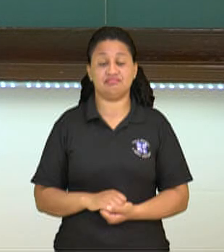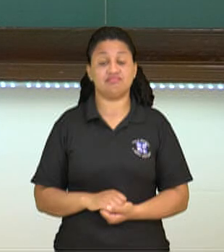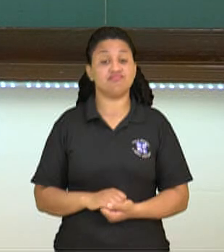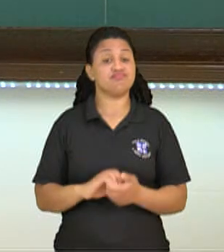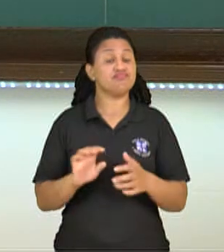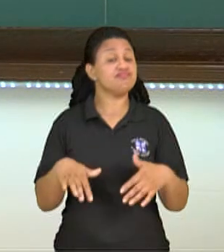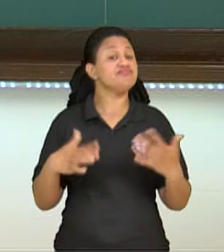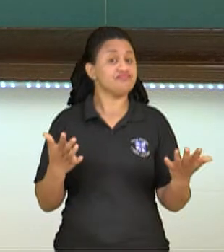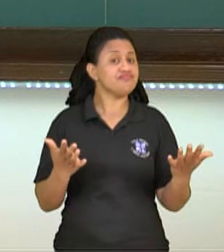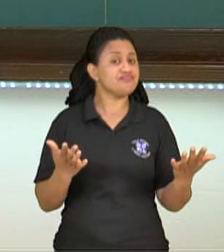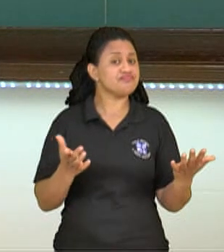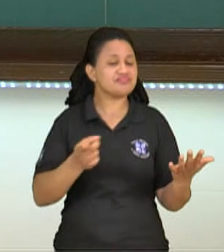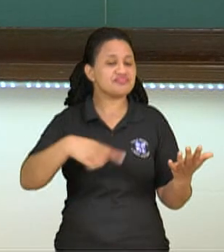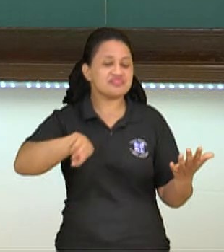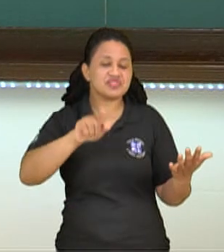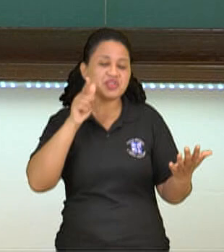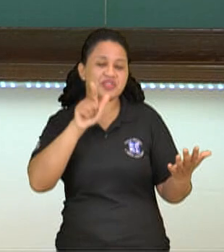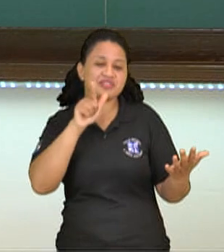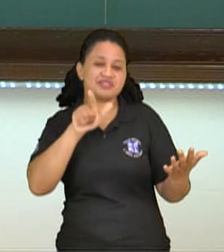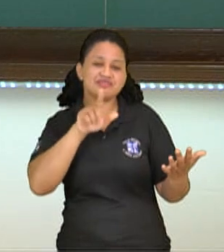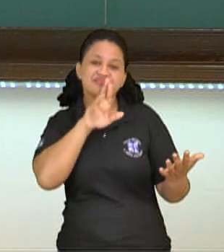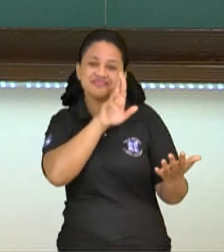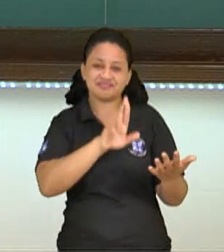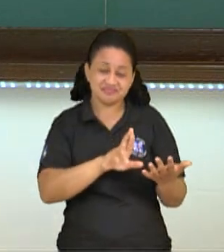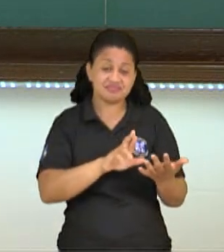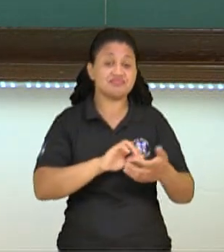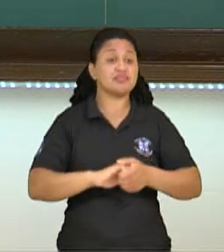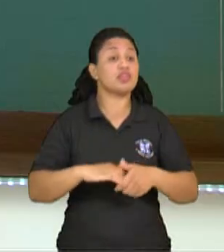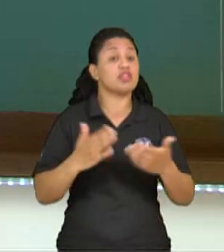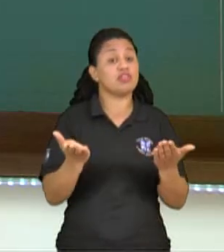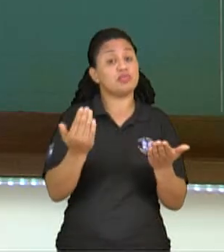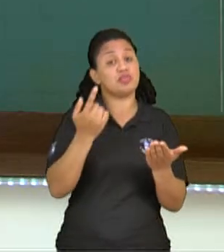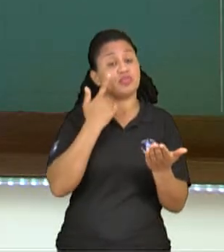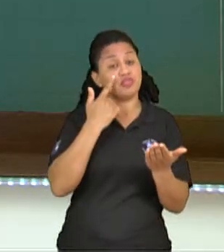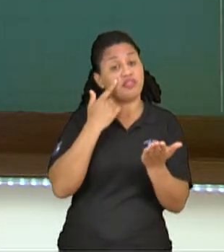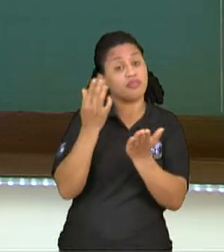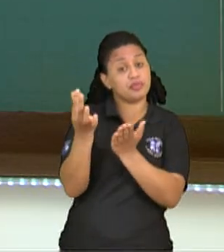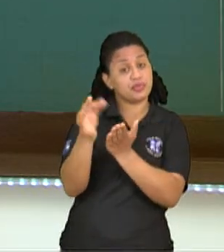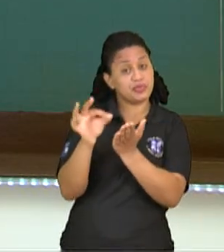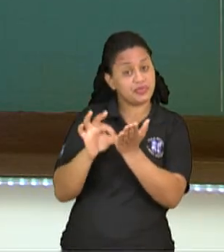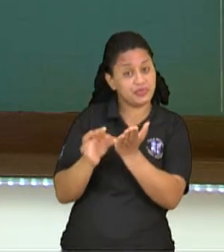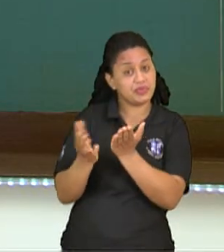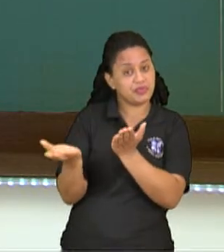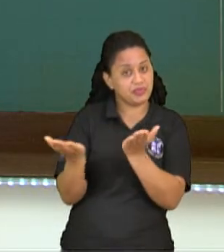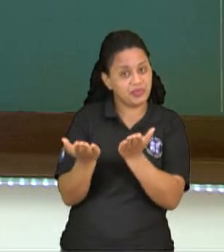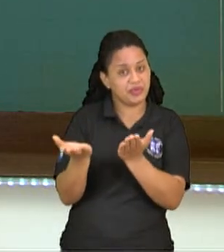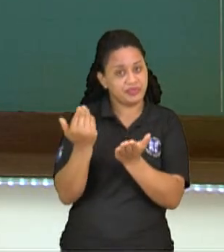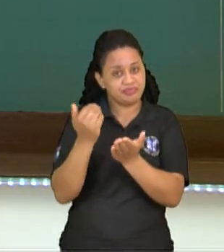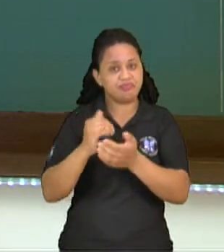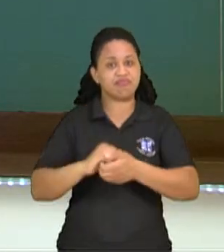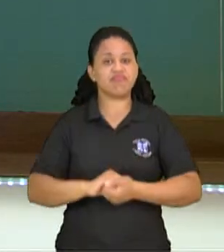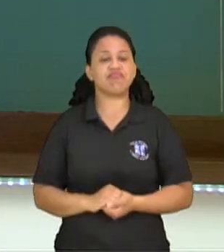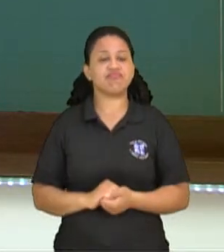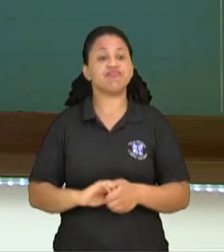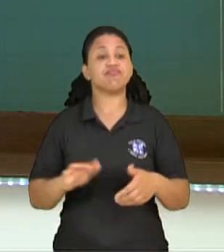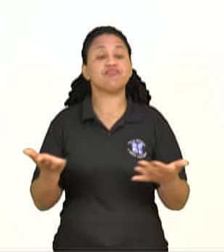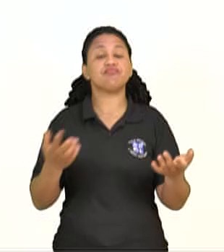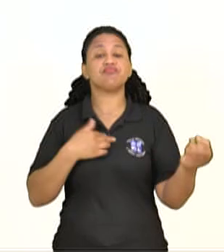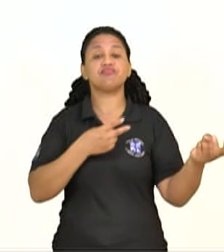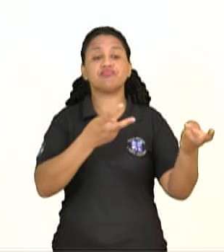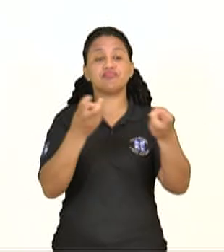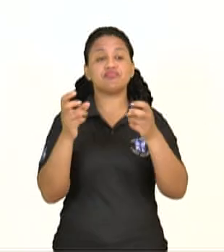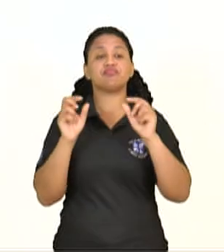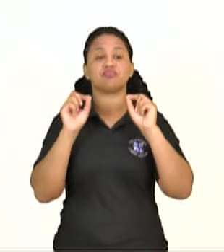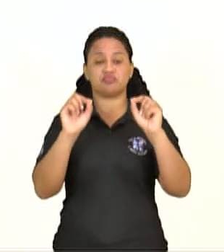E aí, galerinha, conseguiram? Ah, vamos ver então. Vamos verificar se deu certo esse negócio? Então, olha aqui, né? Então,